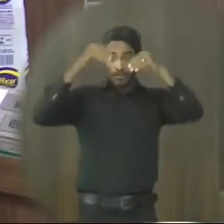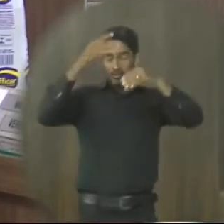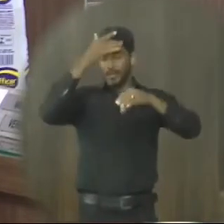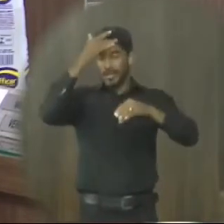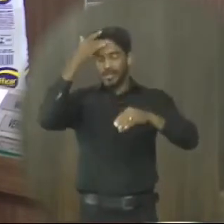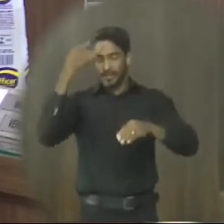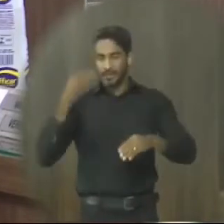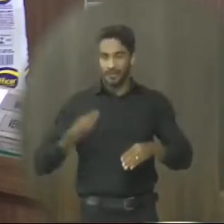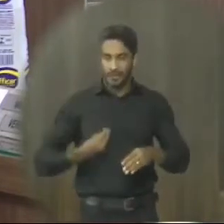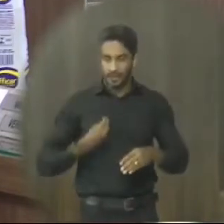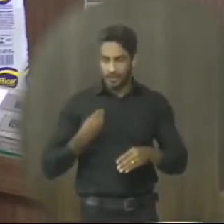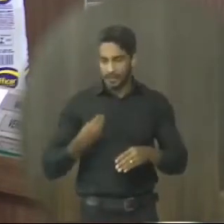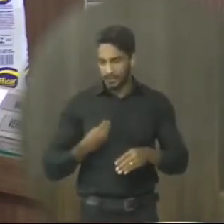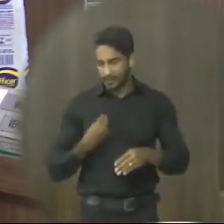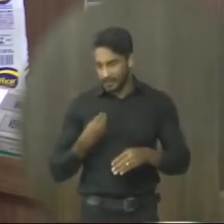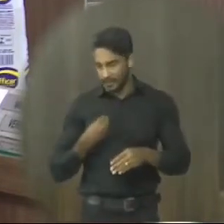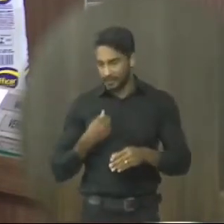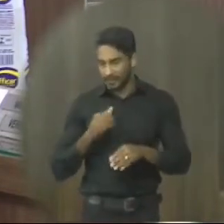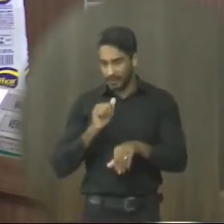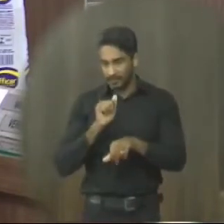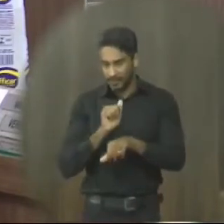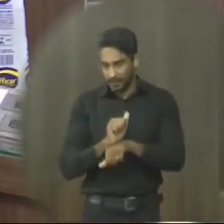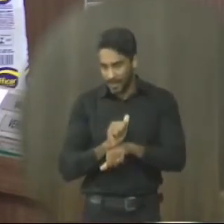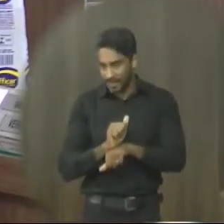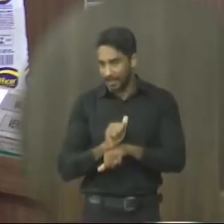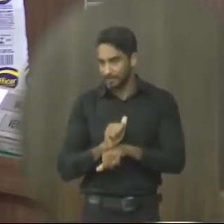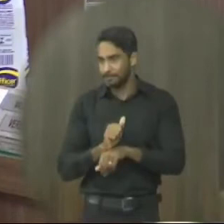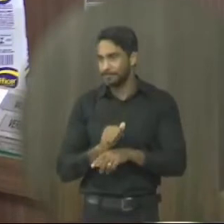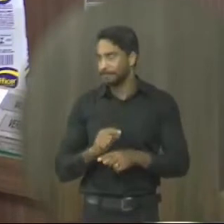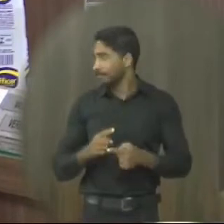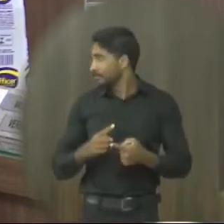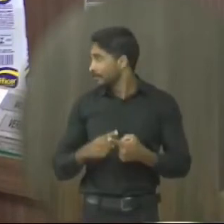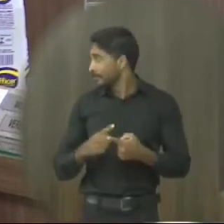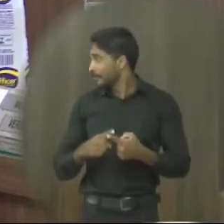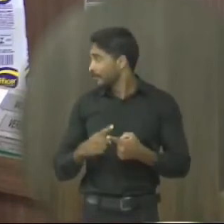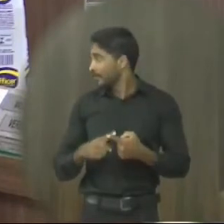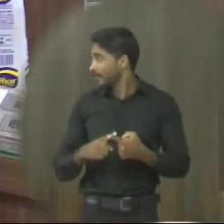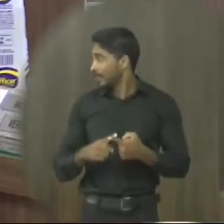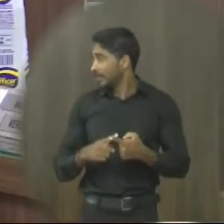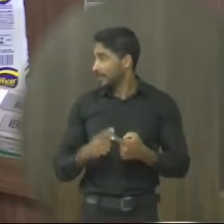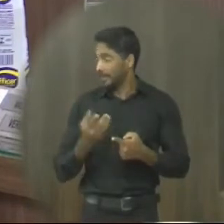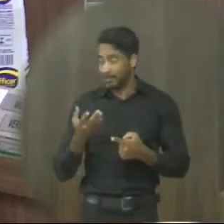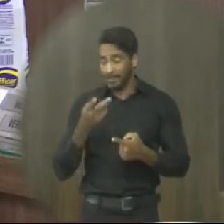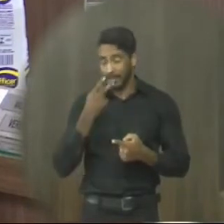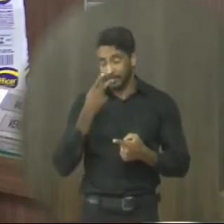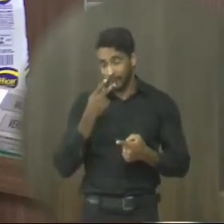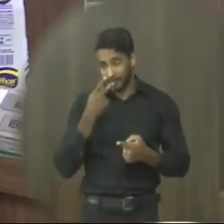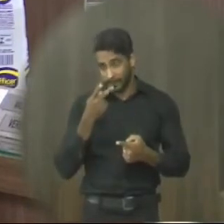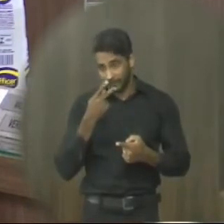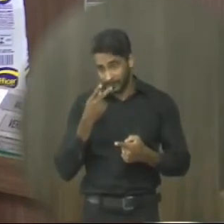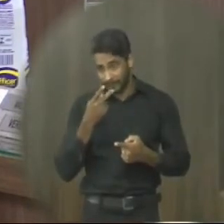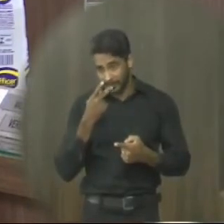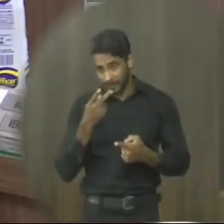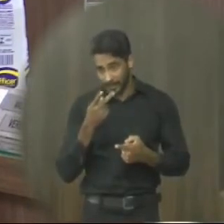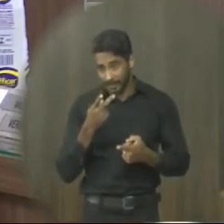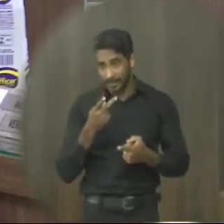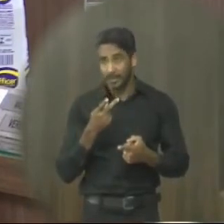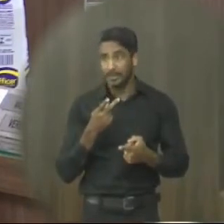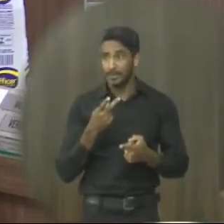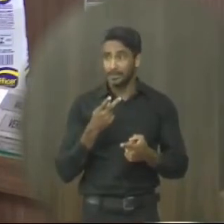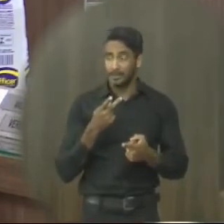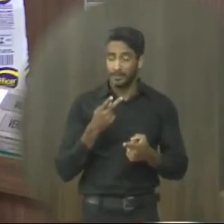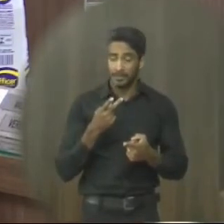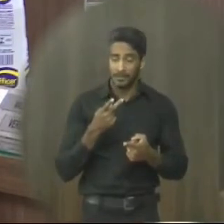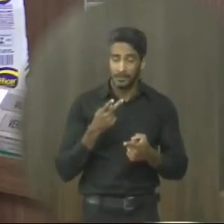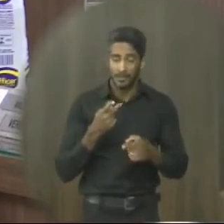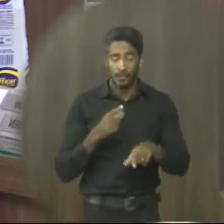devem... Colega, nós vamos ter que interromper. Pagando energia, né? Então, eu queria que você também desse